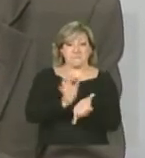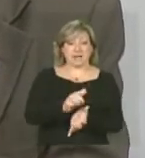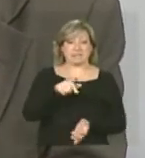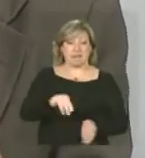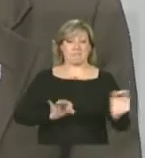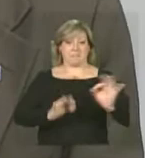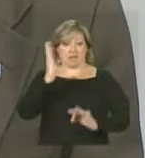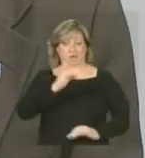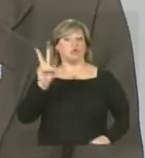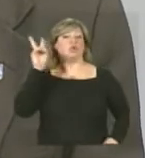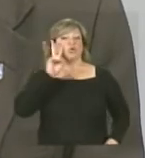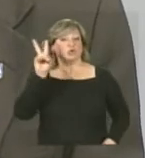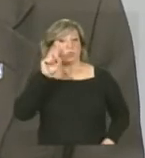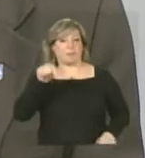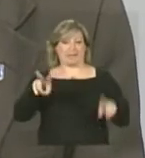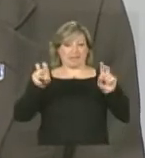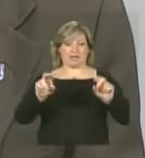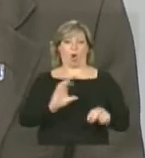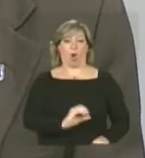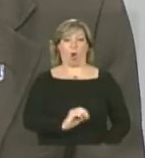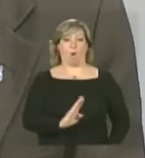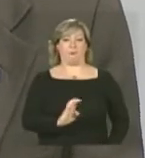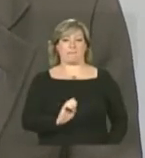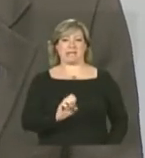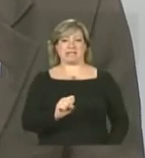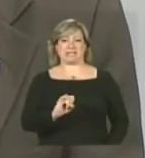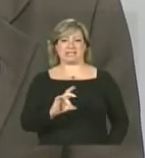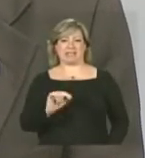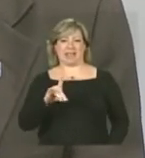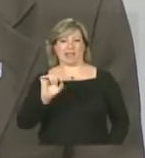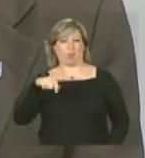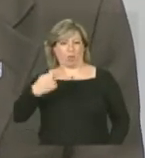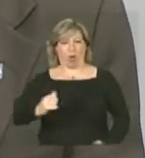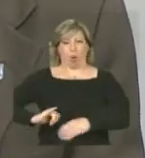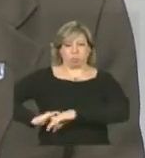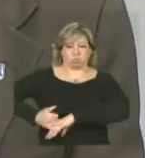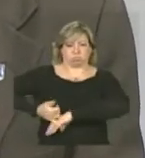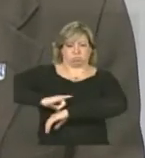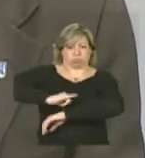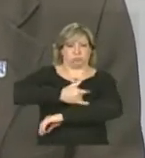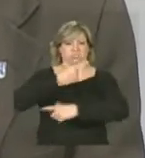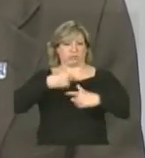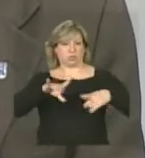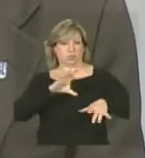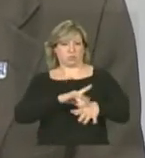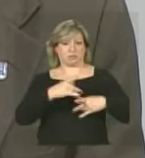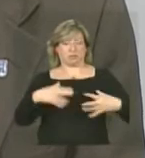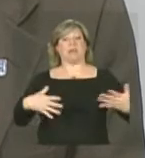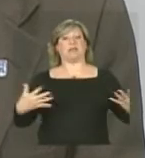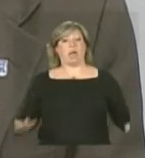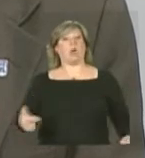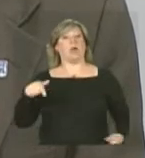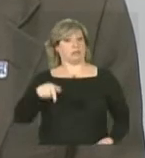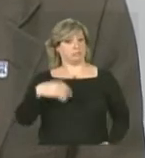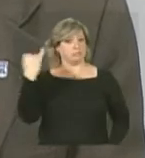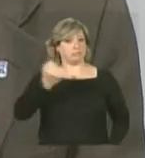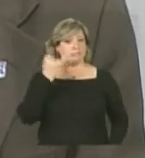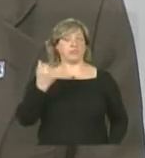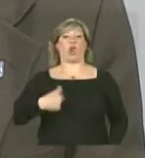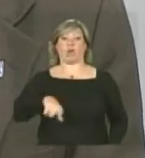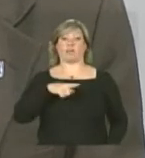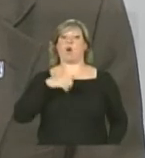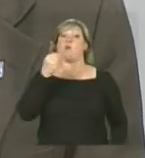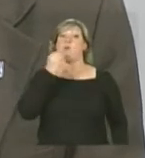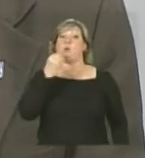que diz respeito à obesidade estará contemplado. E nós teremos, então, a possibilidade de